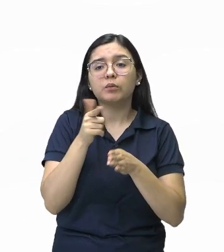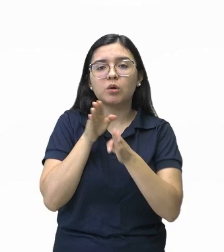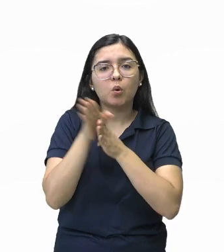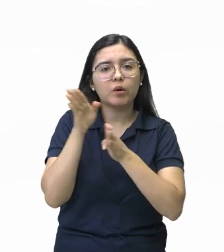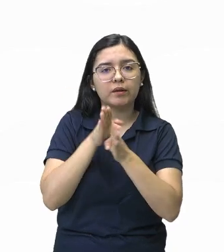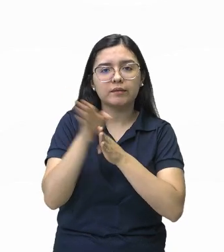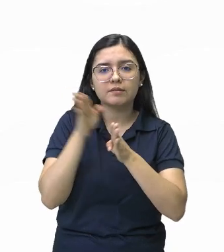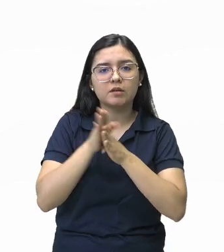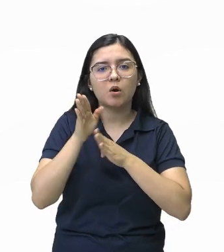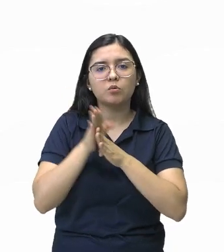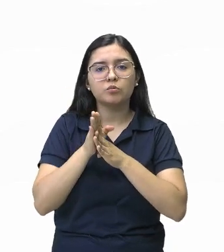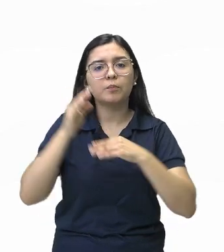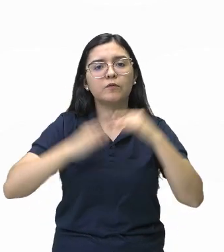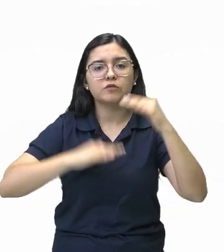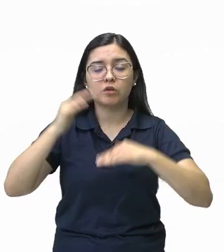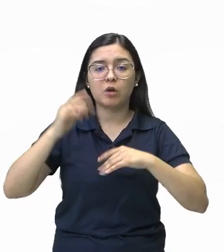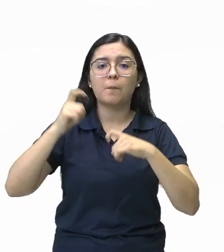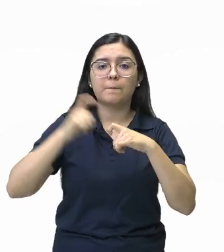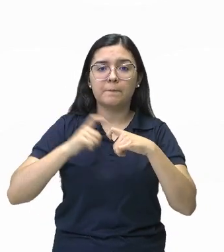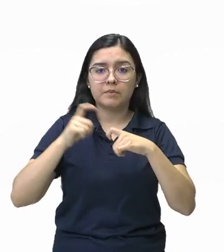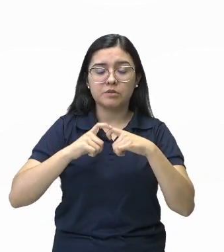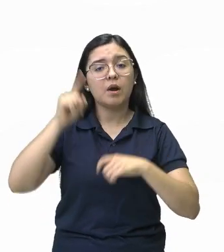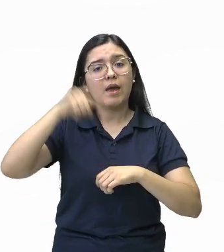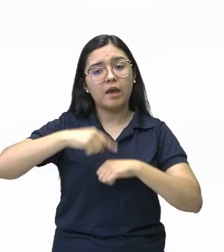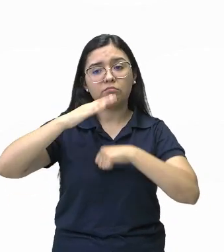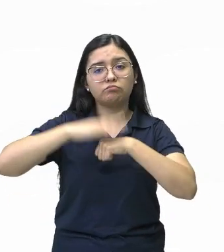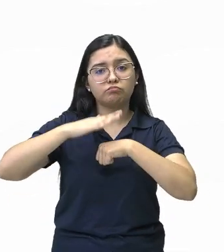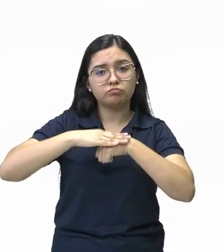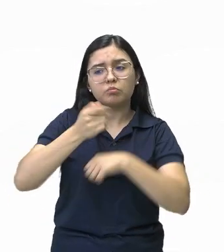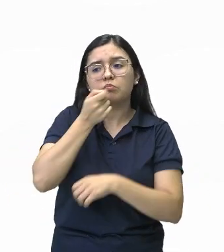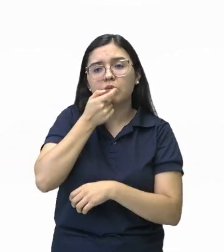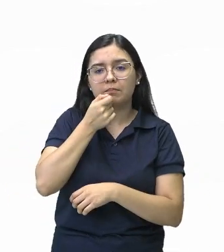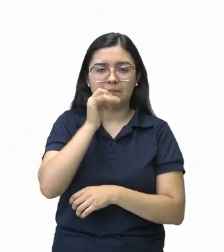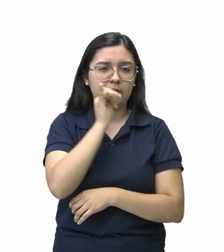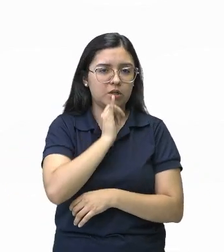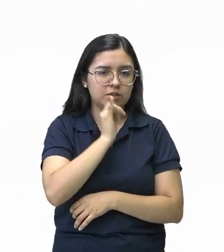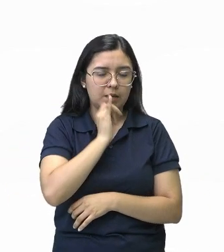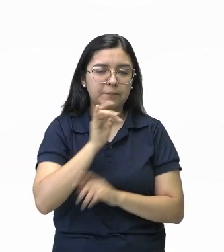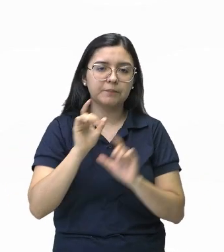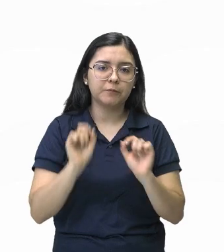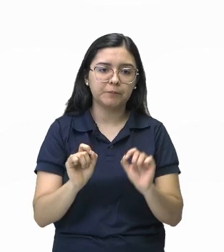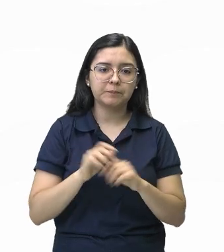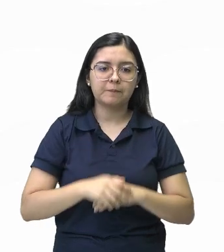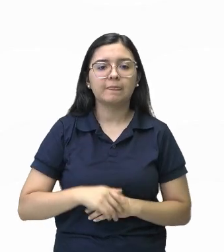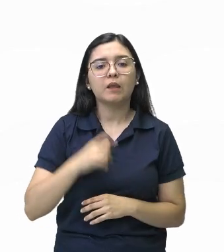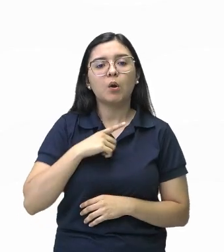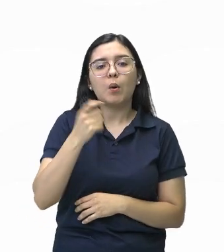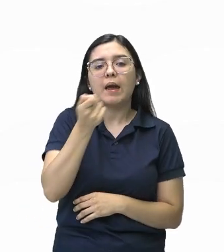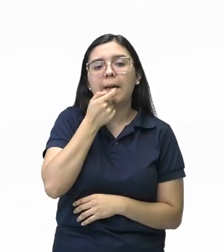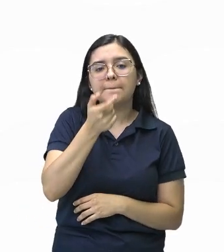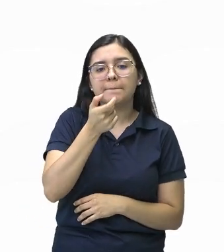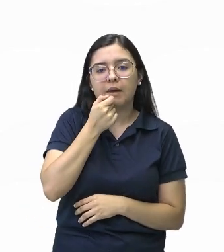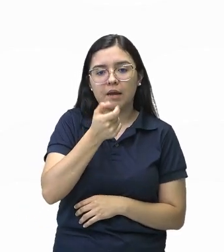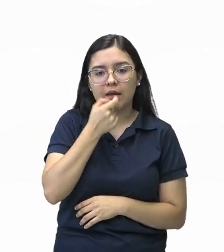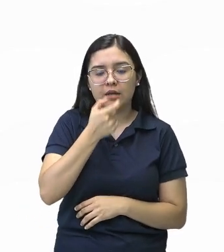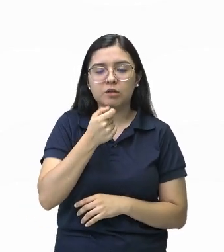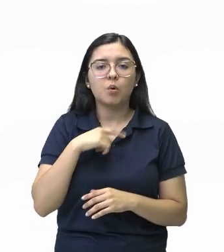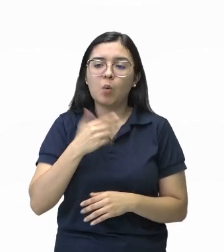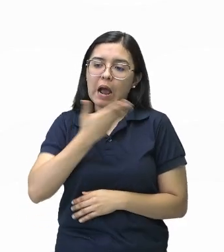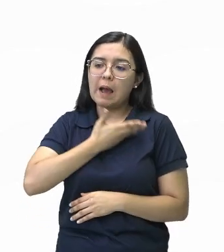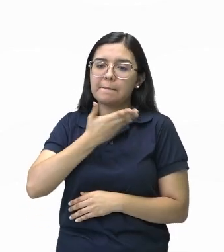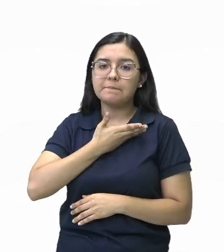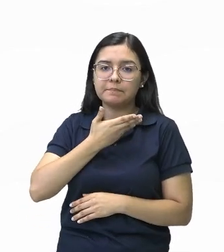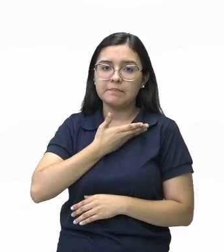orientação profissional acarreta na automedicação. Exemplos: tomar remédio indicado por